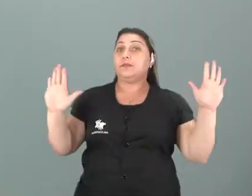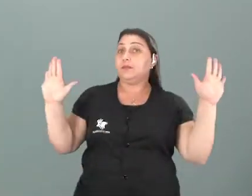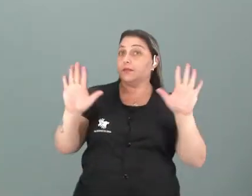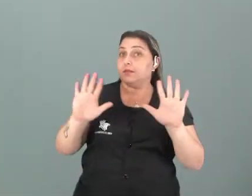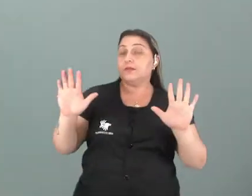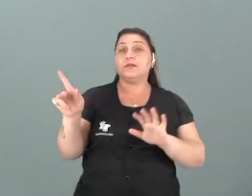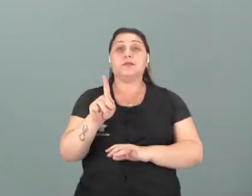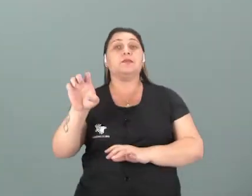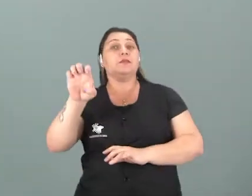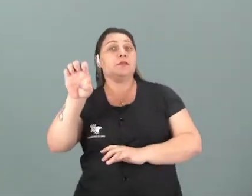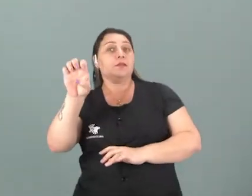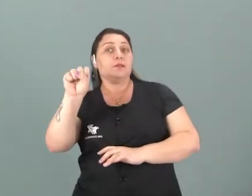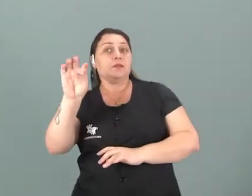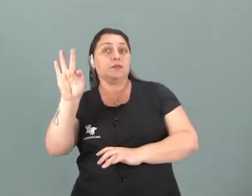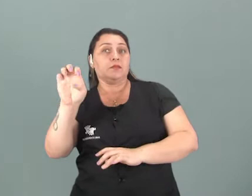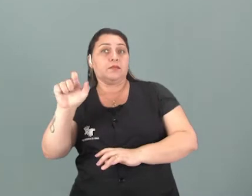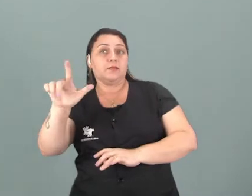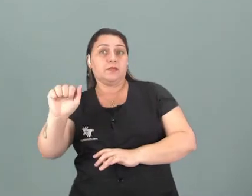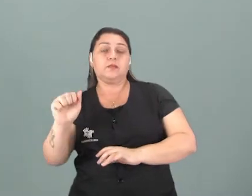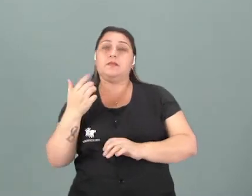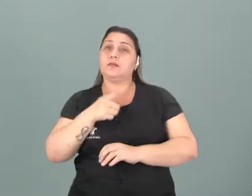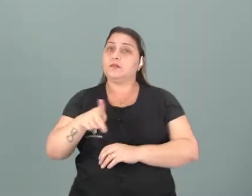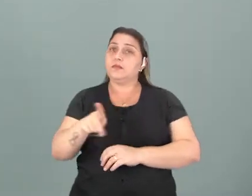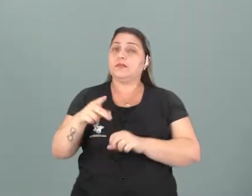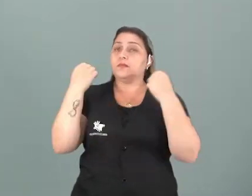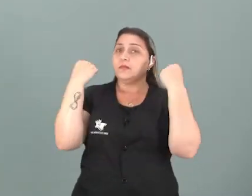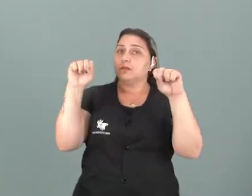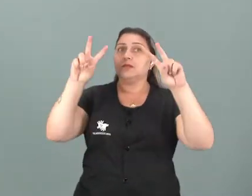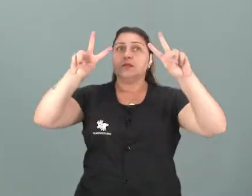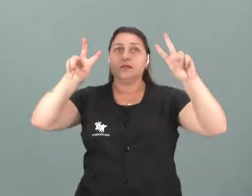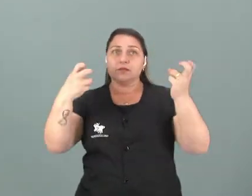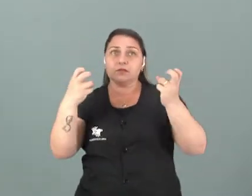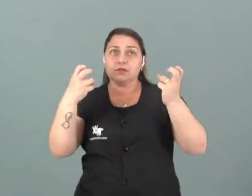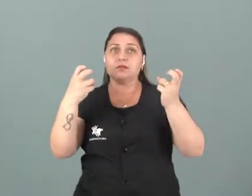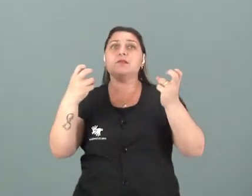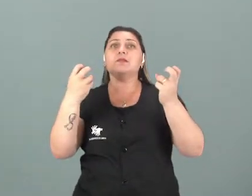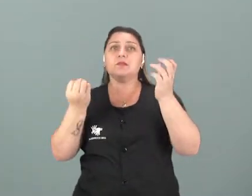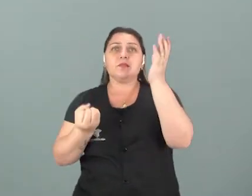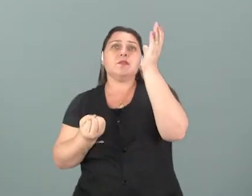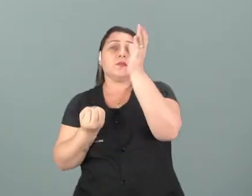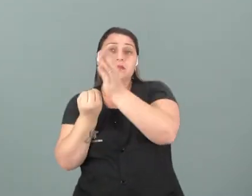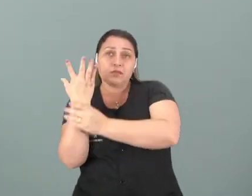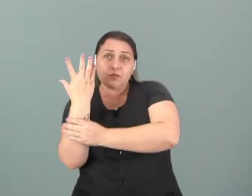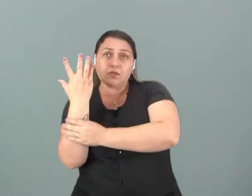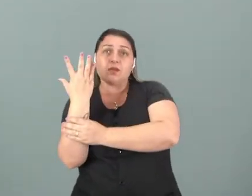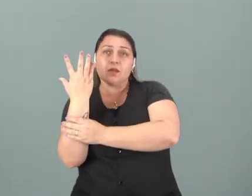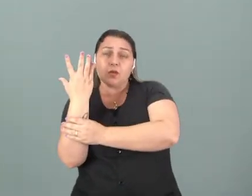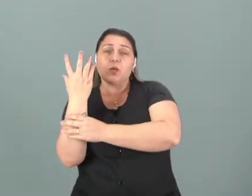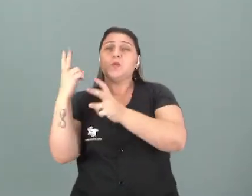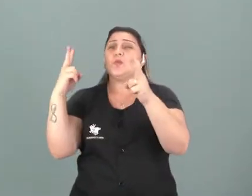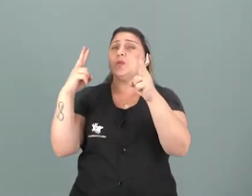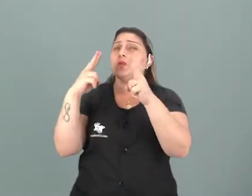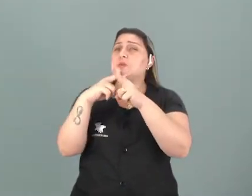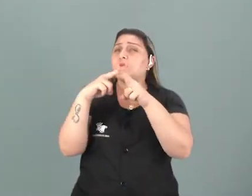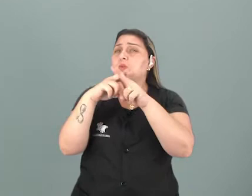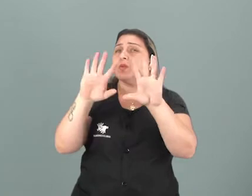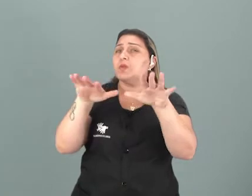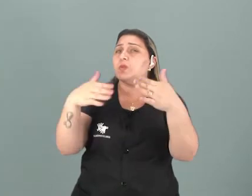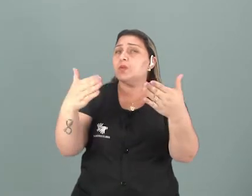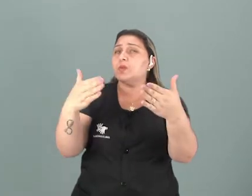Olá, sou a professora Estela, professora de Educação Física, e o tema de hoje é sobre lutas, né? Quais são as lutas,